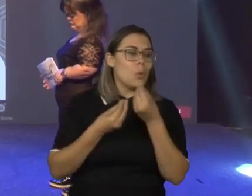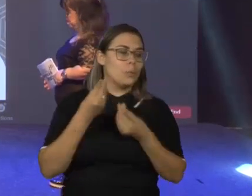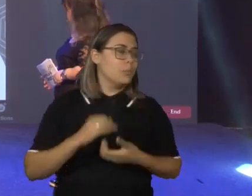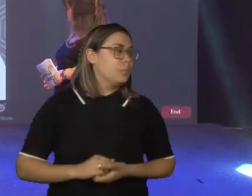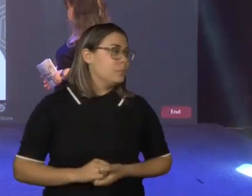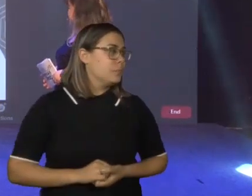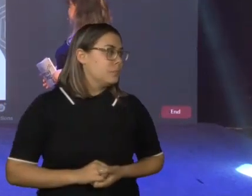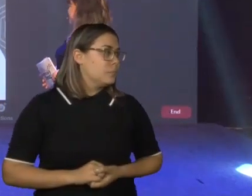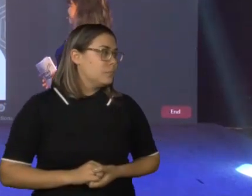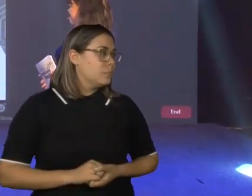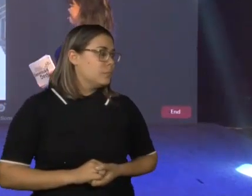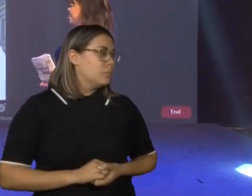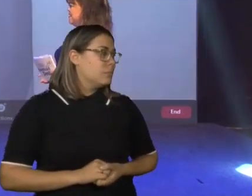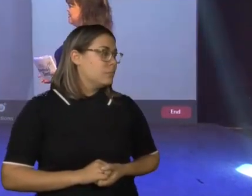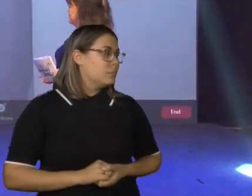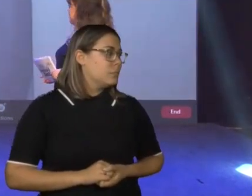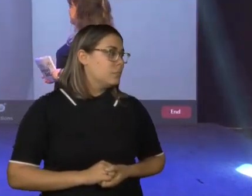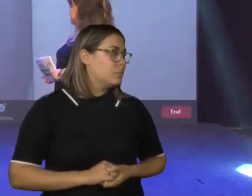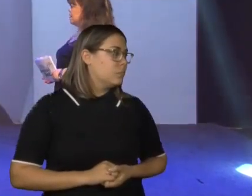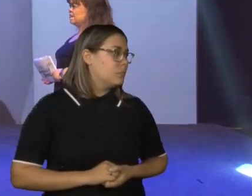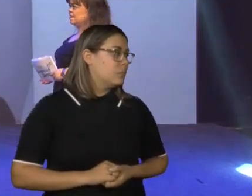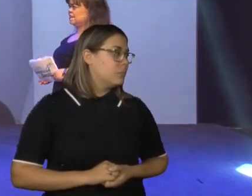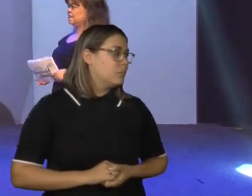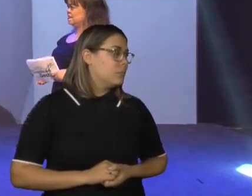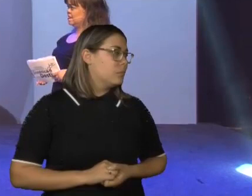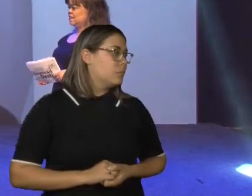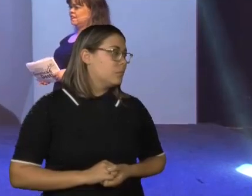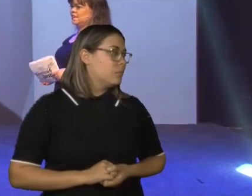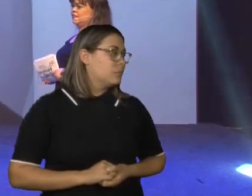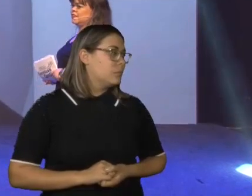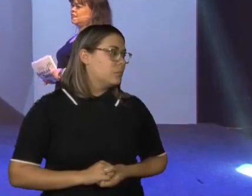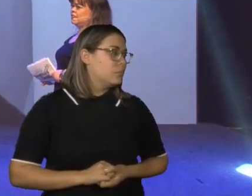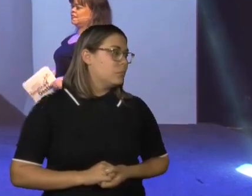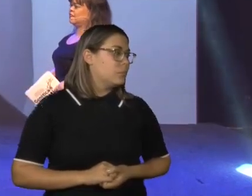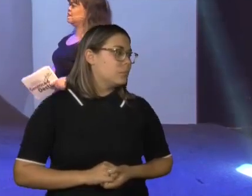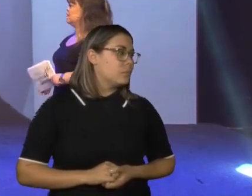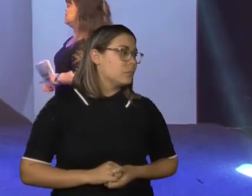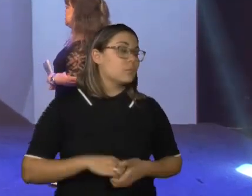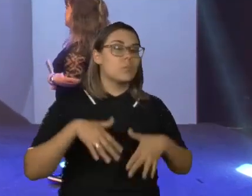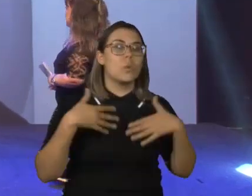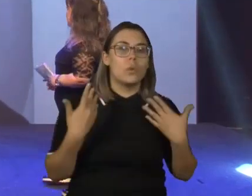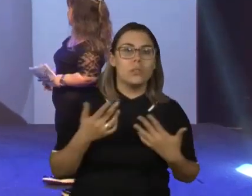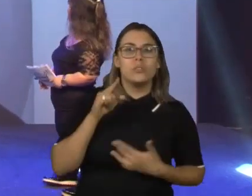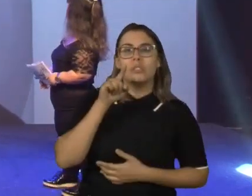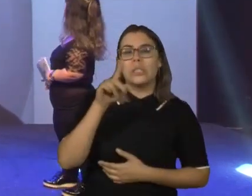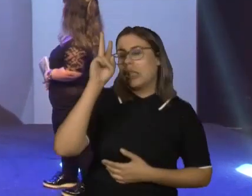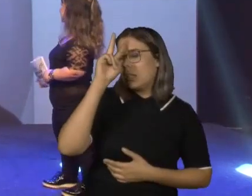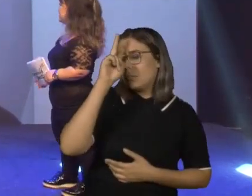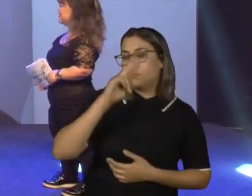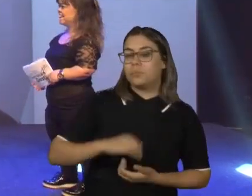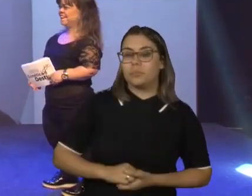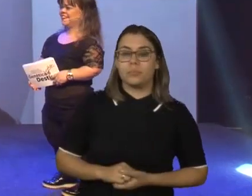faz? Você me ajuda? Te ajudo, mas me diga qual as plataformas que você lembra.